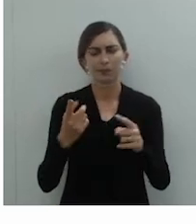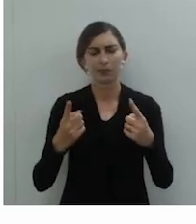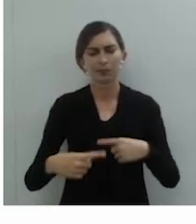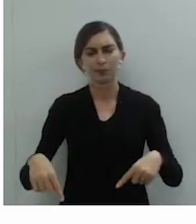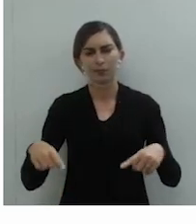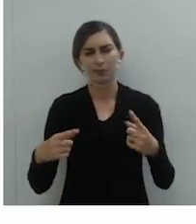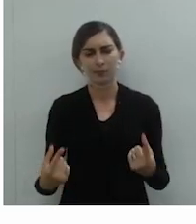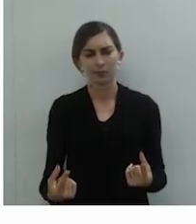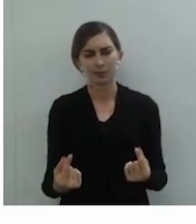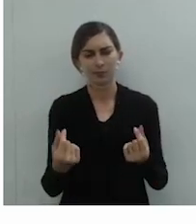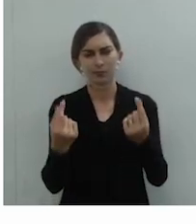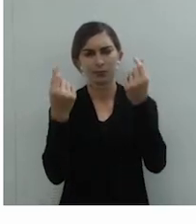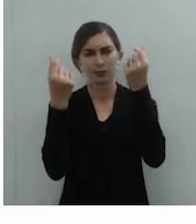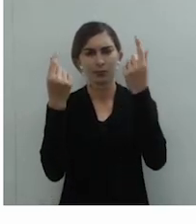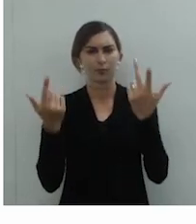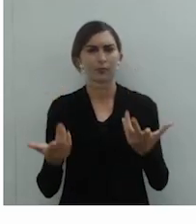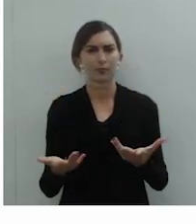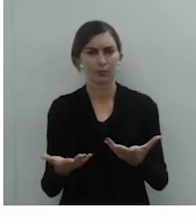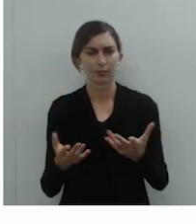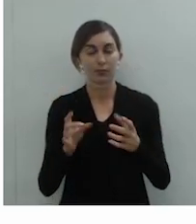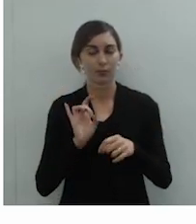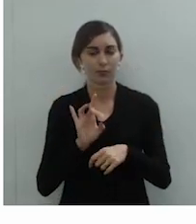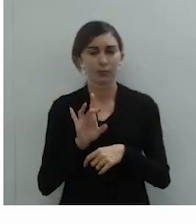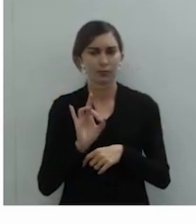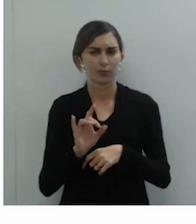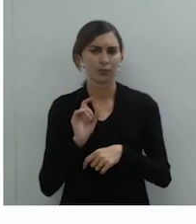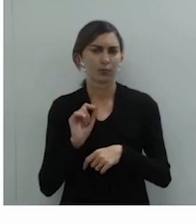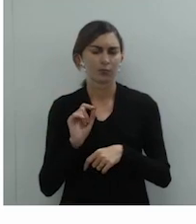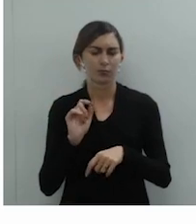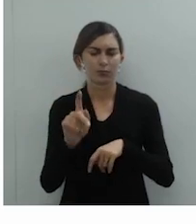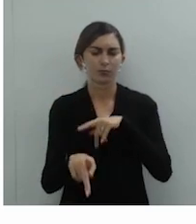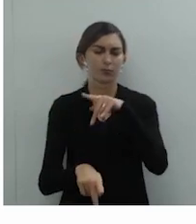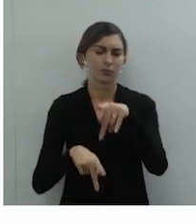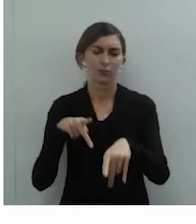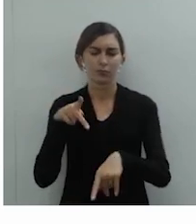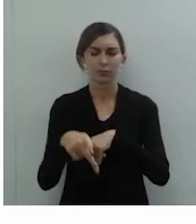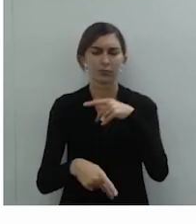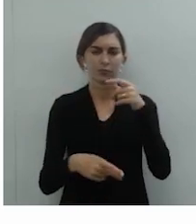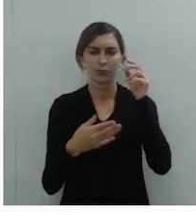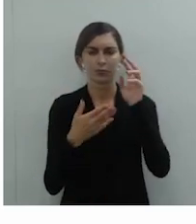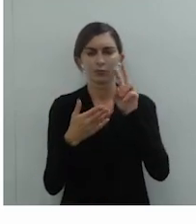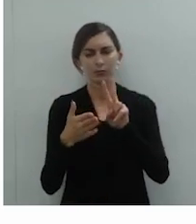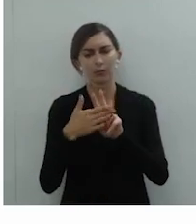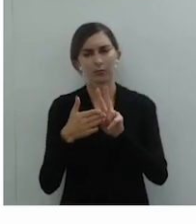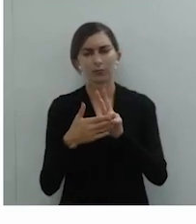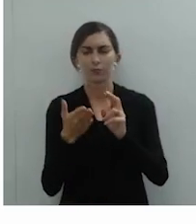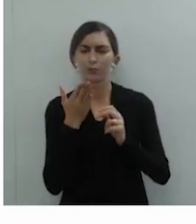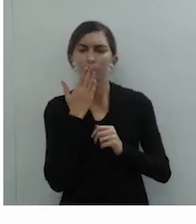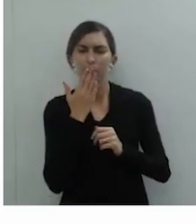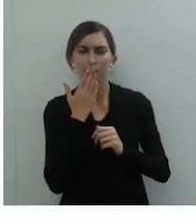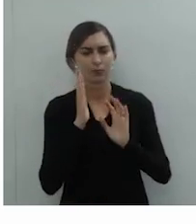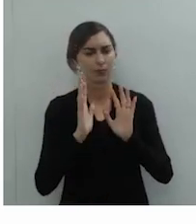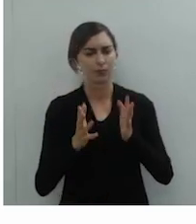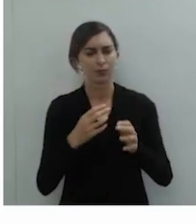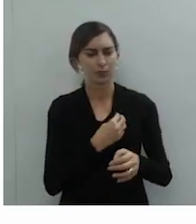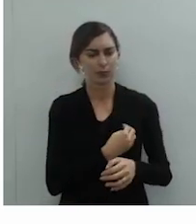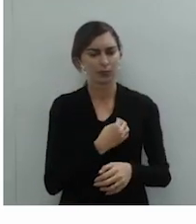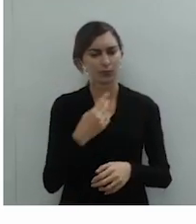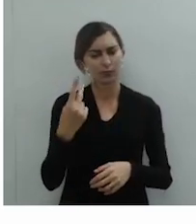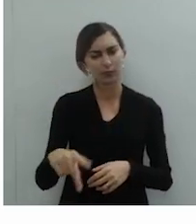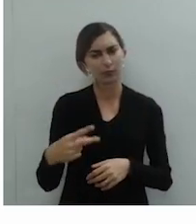nossas riquezas. Só que os povos indígenas, eles já estavam aqui, mas